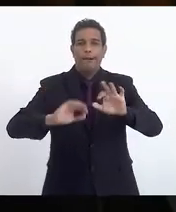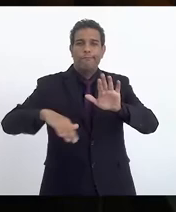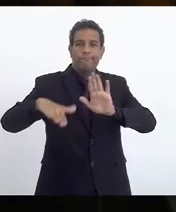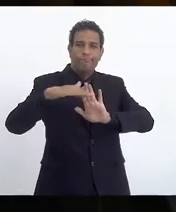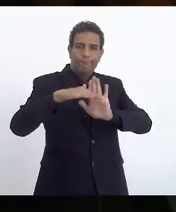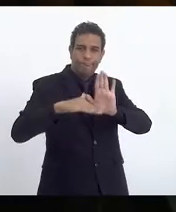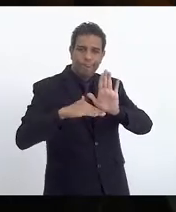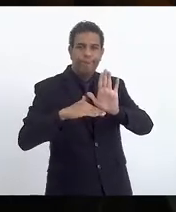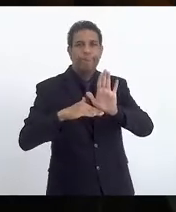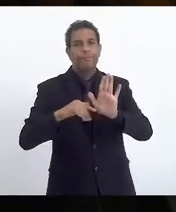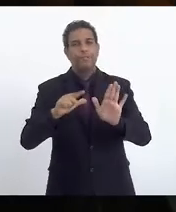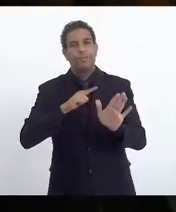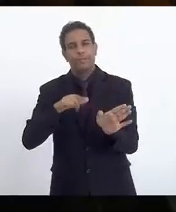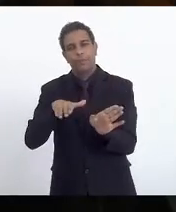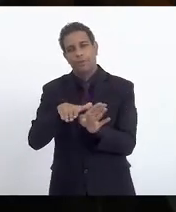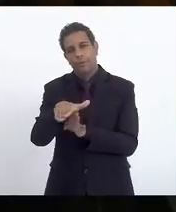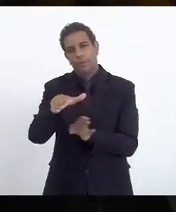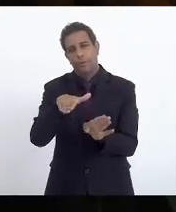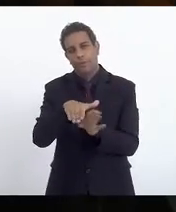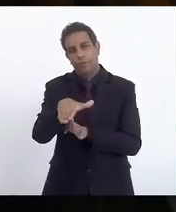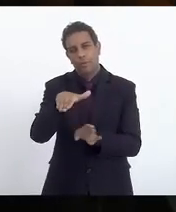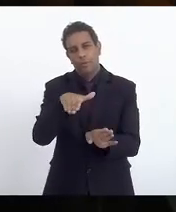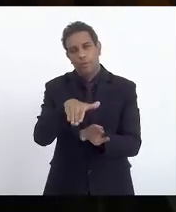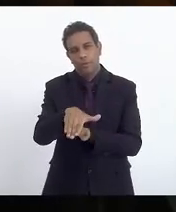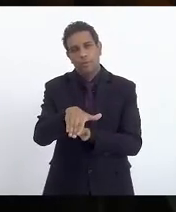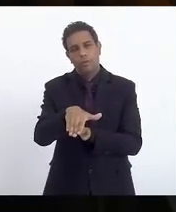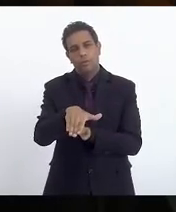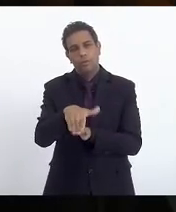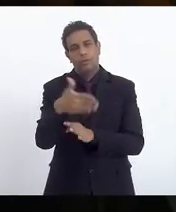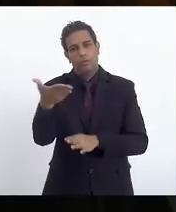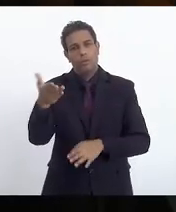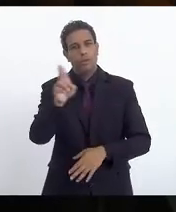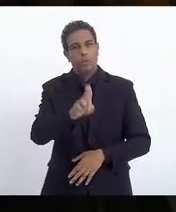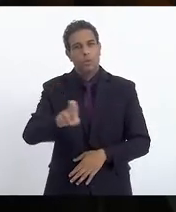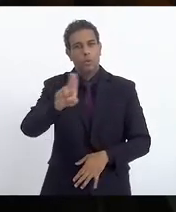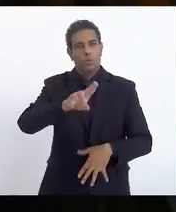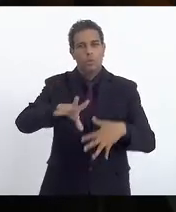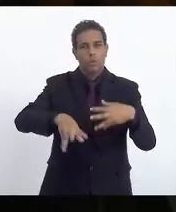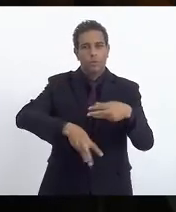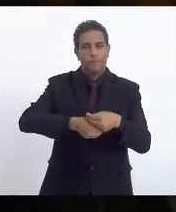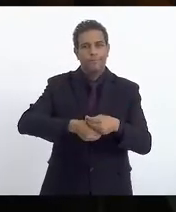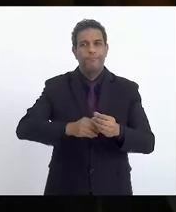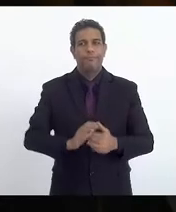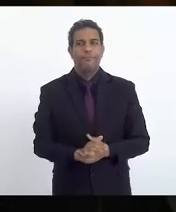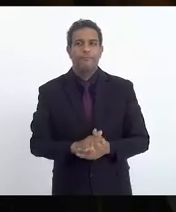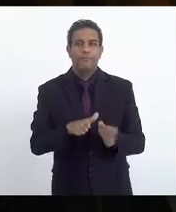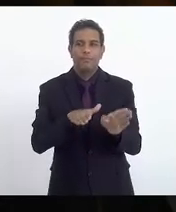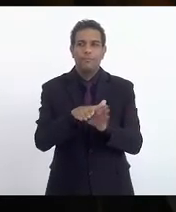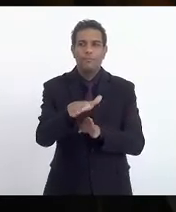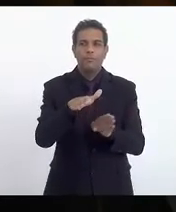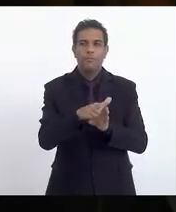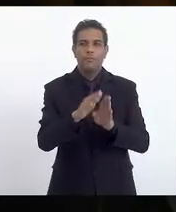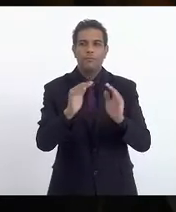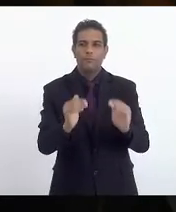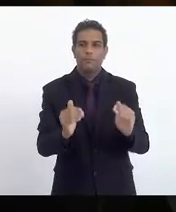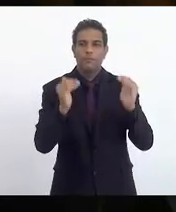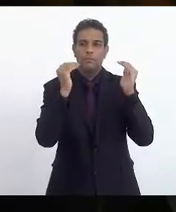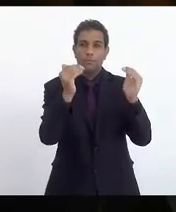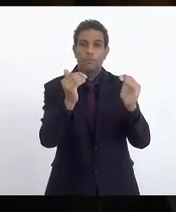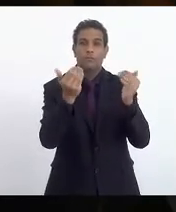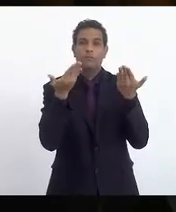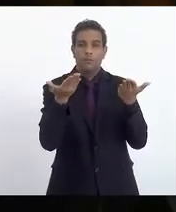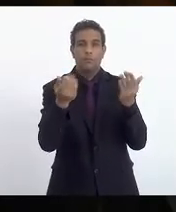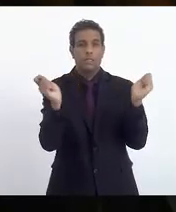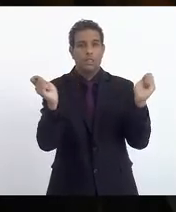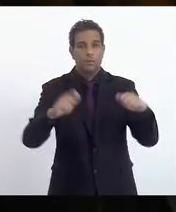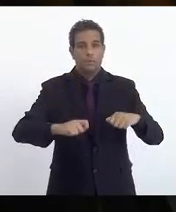e é com uma consultoria o juiz Paulo valzacchi um galicismo uma consultoria sua Dylan e sua